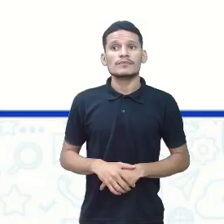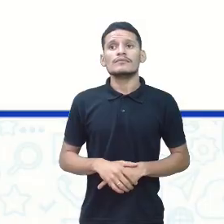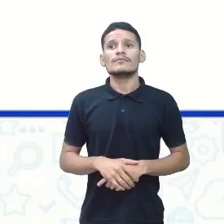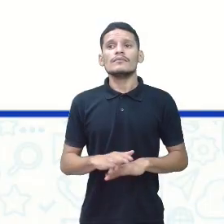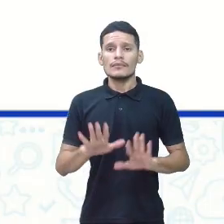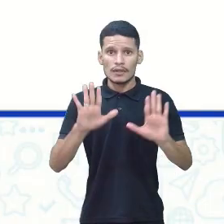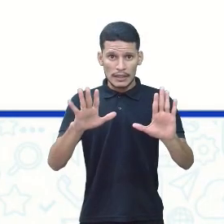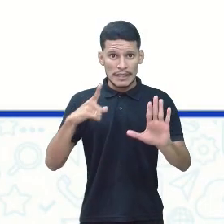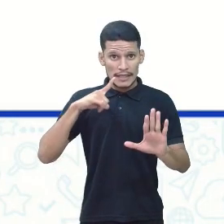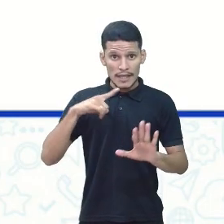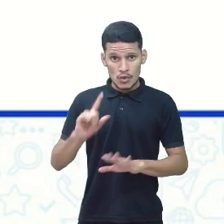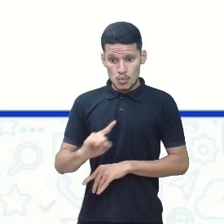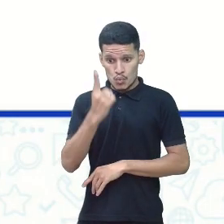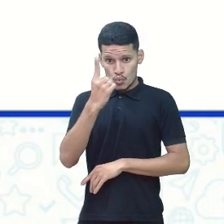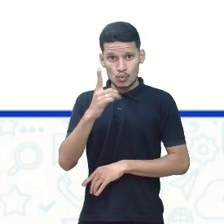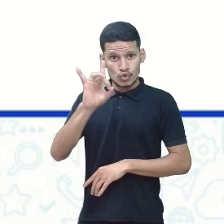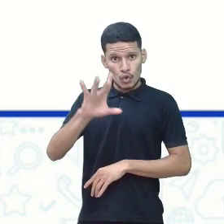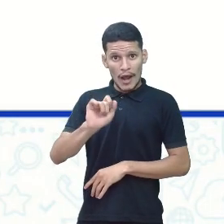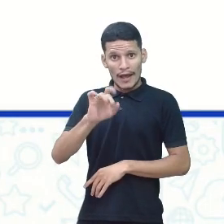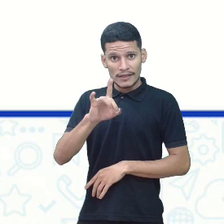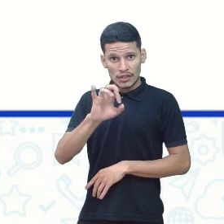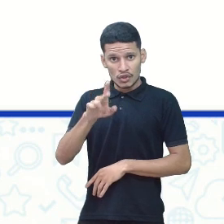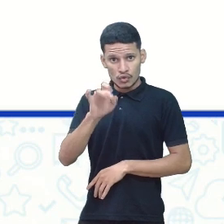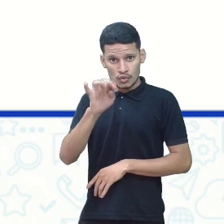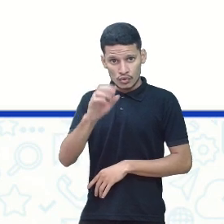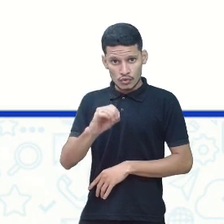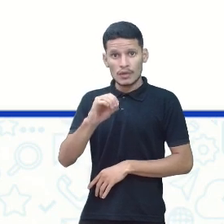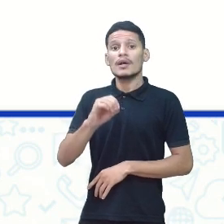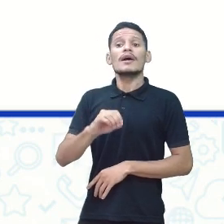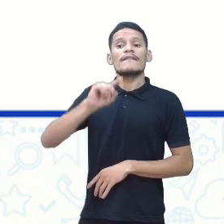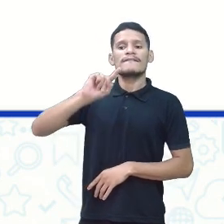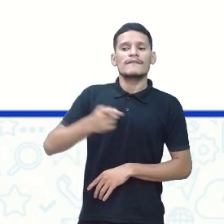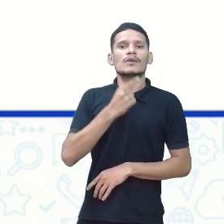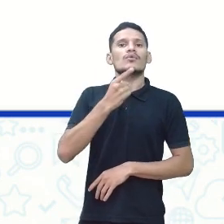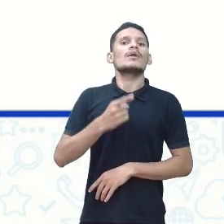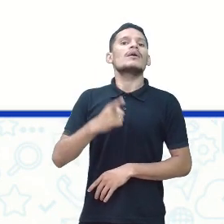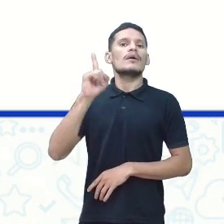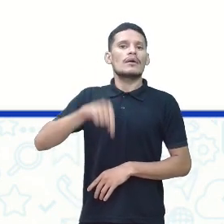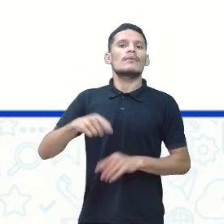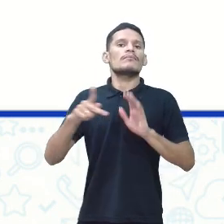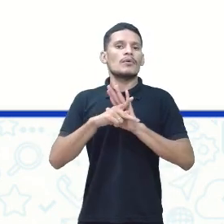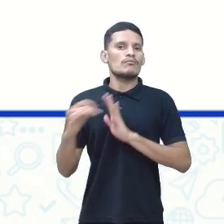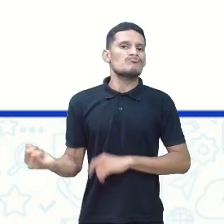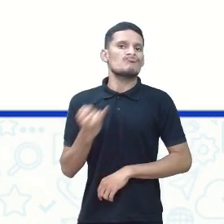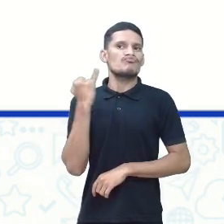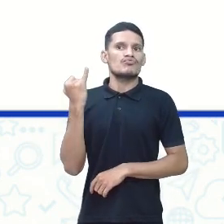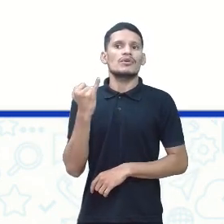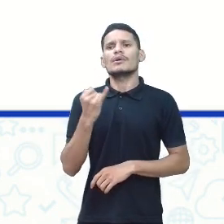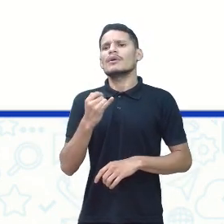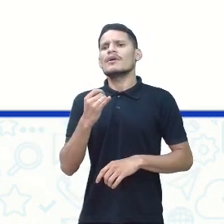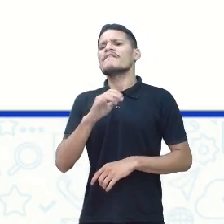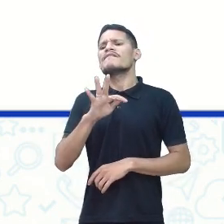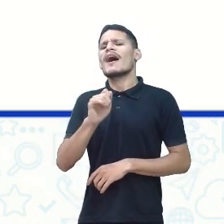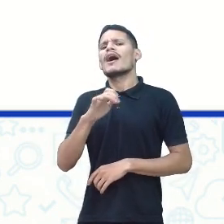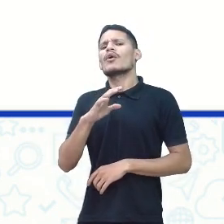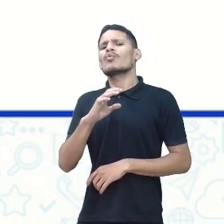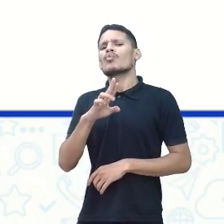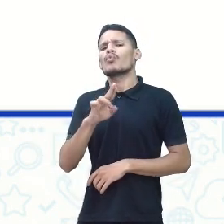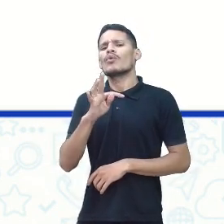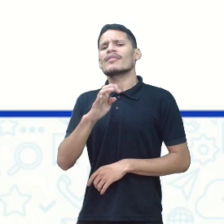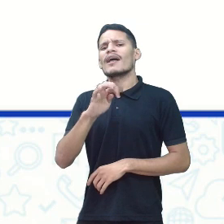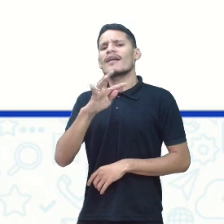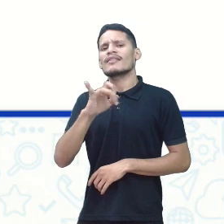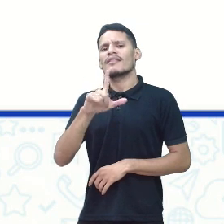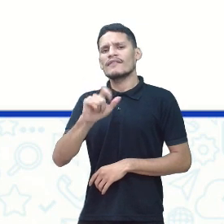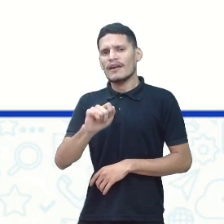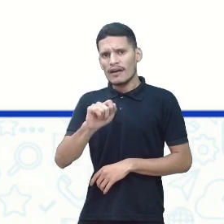Como há apenas um adjunto adverbial, a vírgula ela é facultativa. Vocês sabem o que é? Já ouviram falar